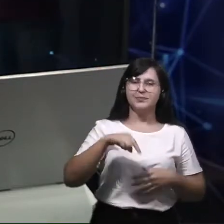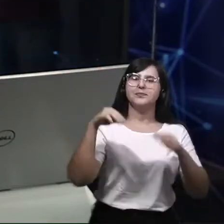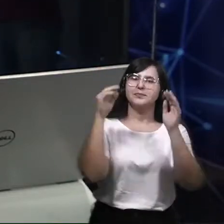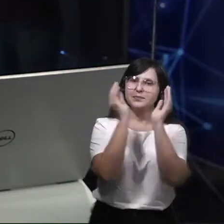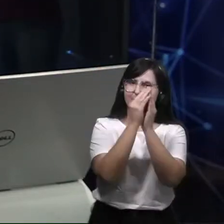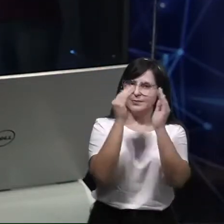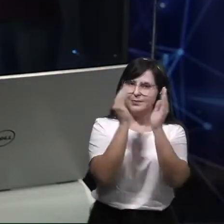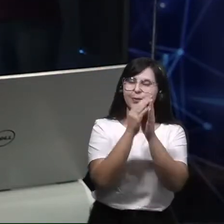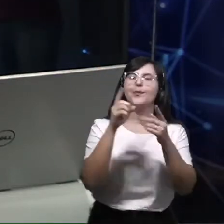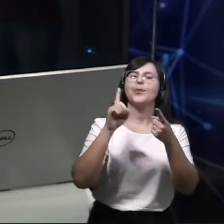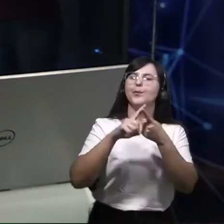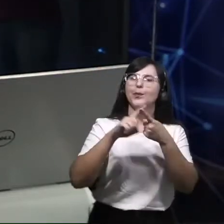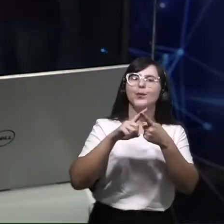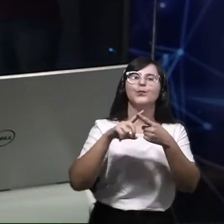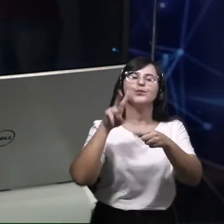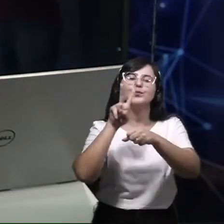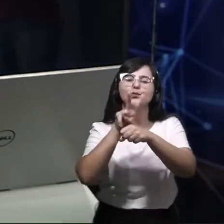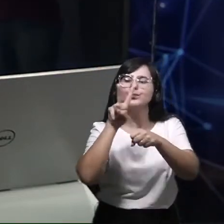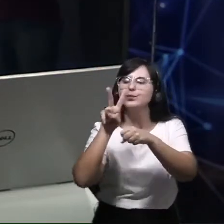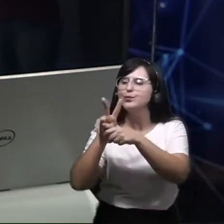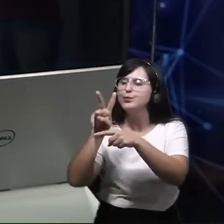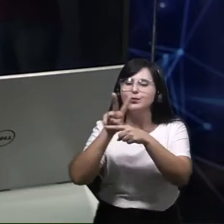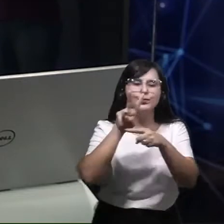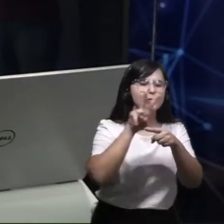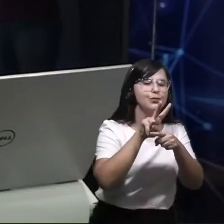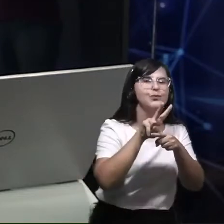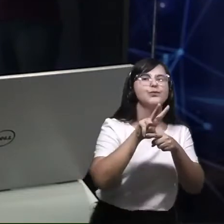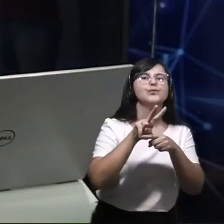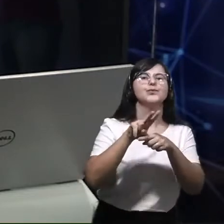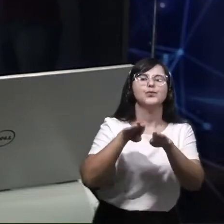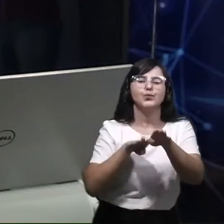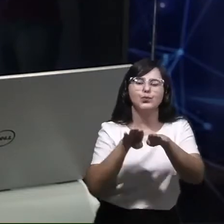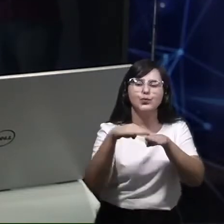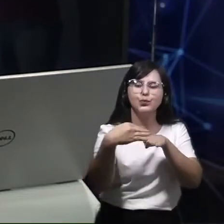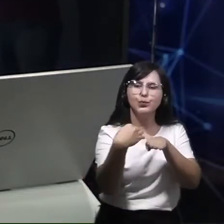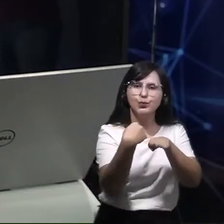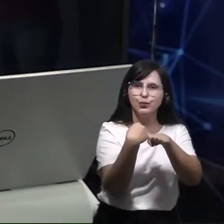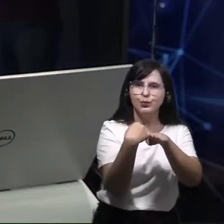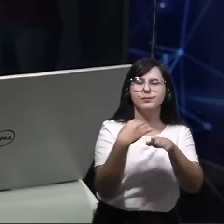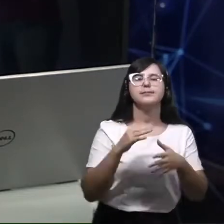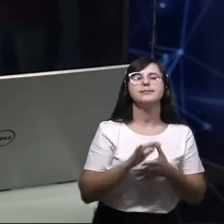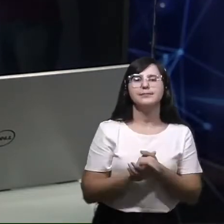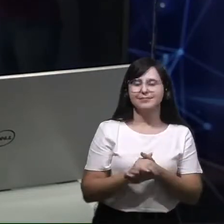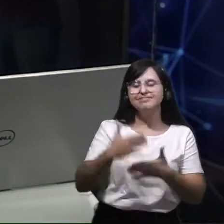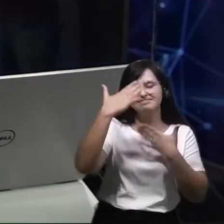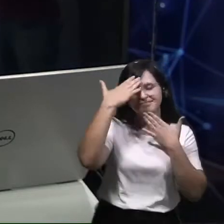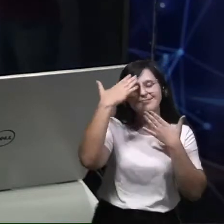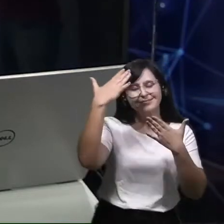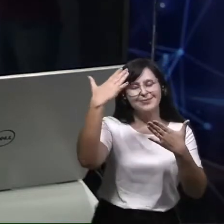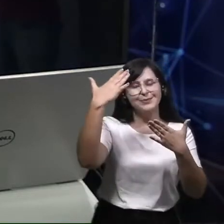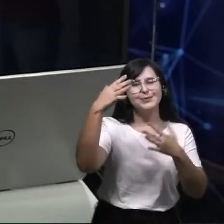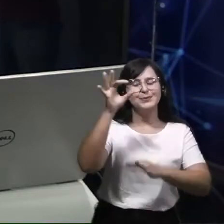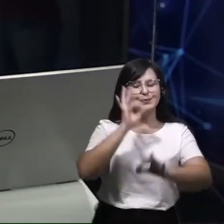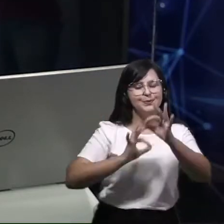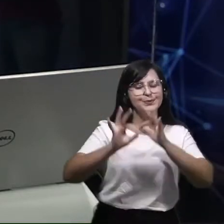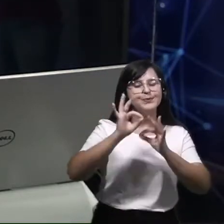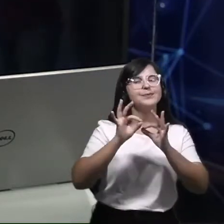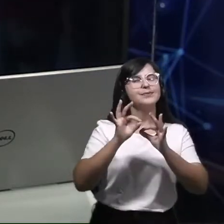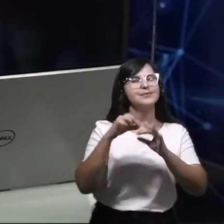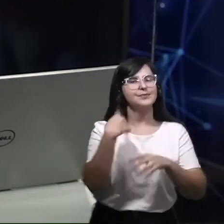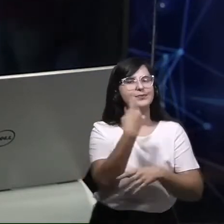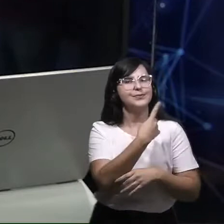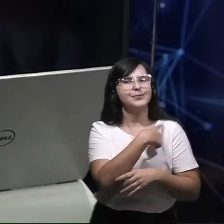pessoal da Guarda Municipal e o controle de trânsito, Departamento de Trânsito de Santa Cruz aqui, os agentes de trânsito, tá certo? Muito atenciosos também com a